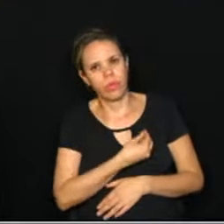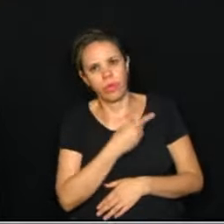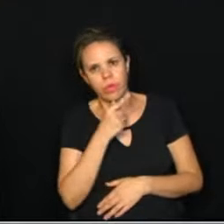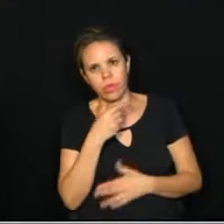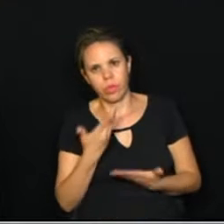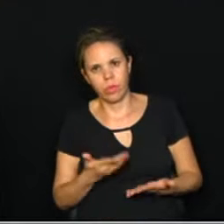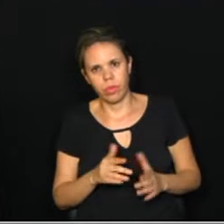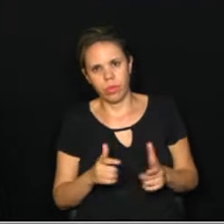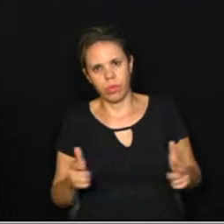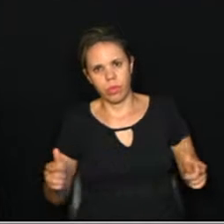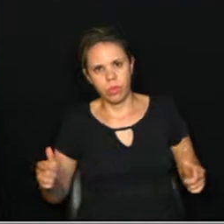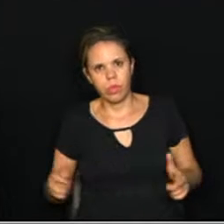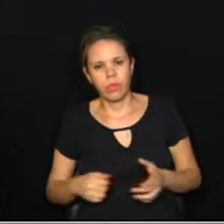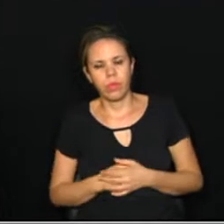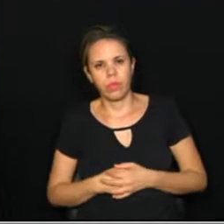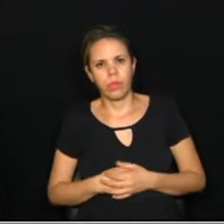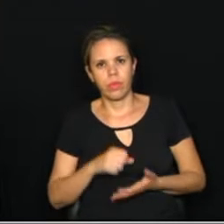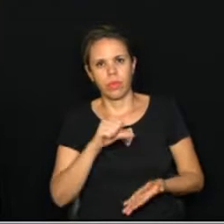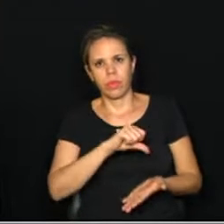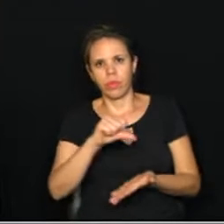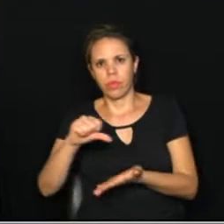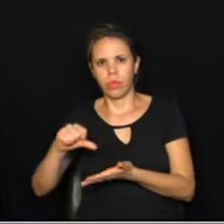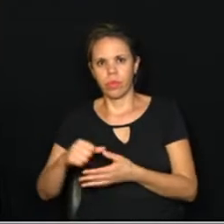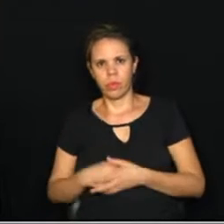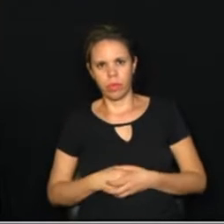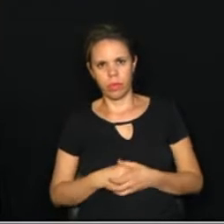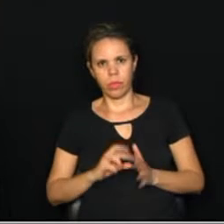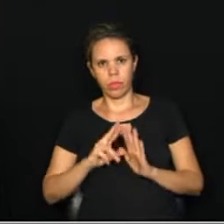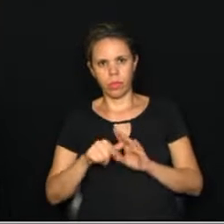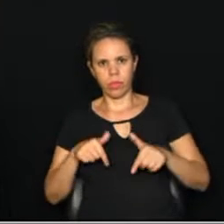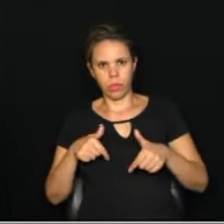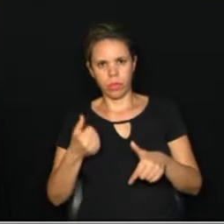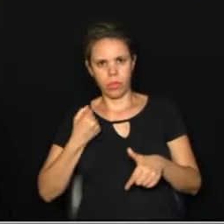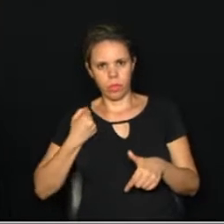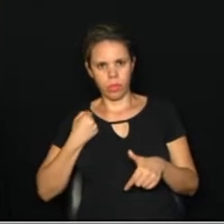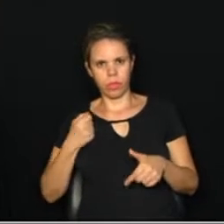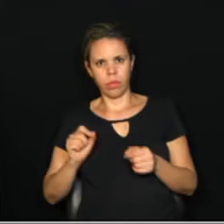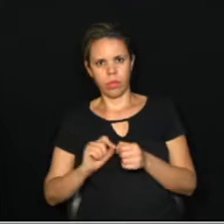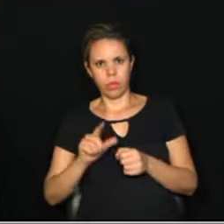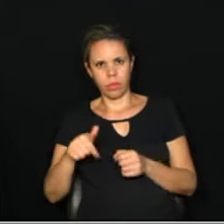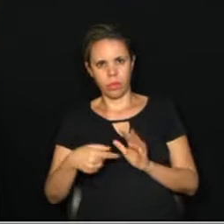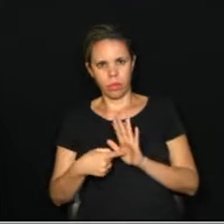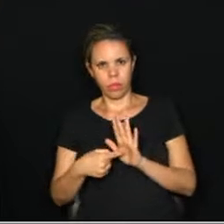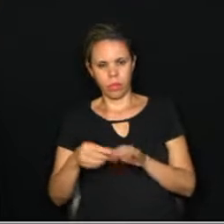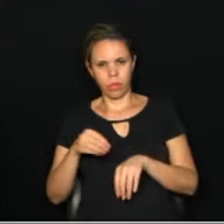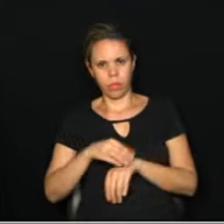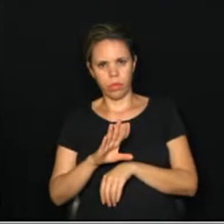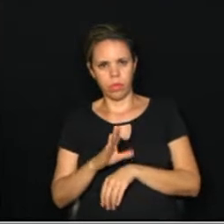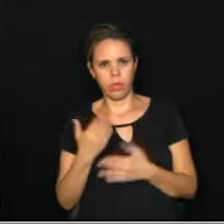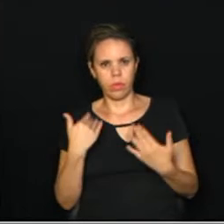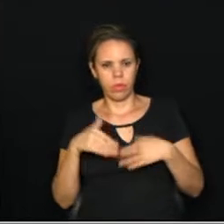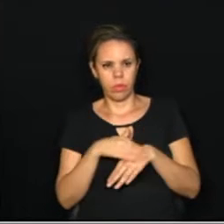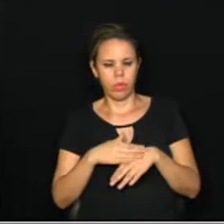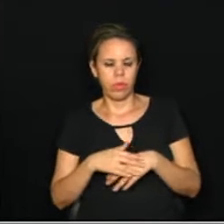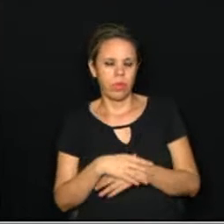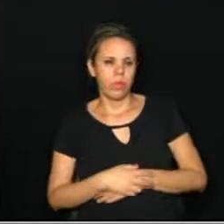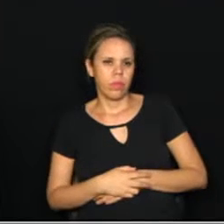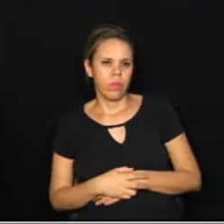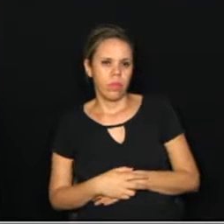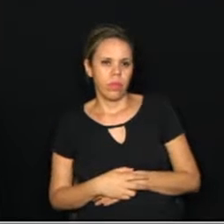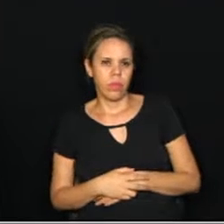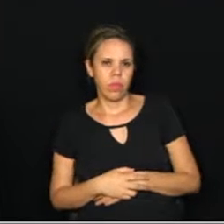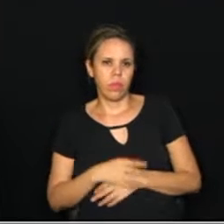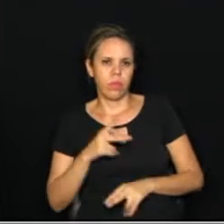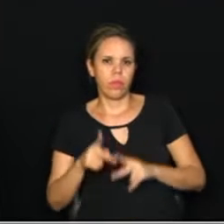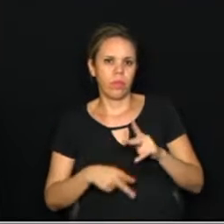e o crescimento da região, entre outras inúmeras ações que depois a gente pode conversar aqui com os